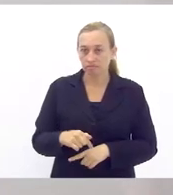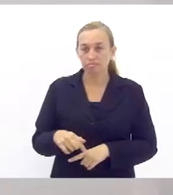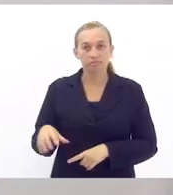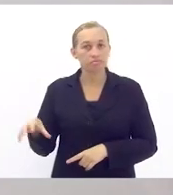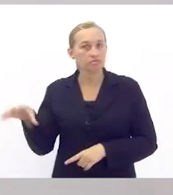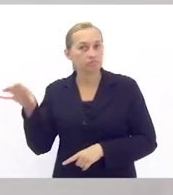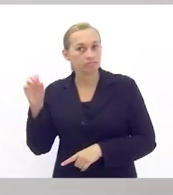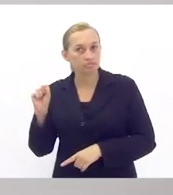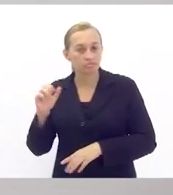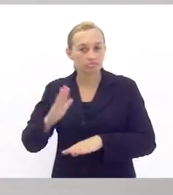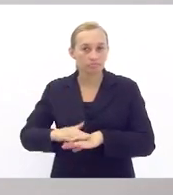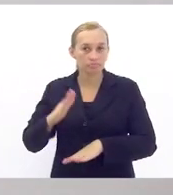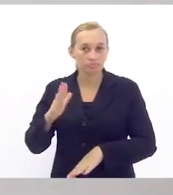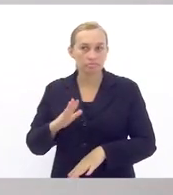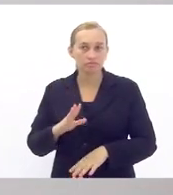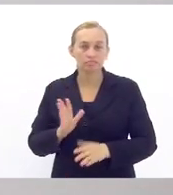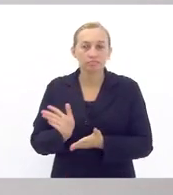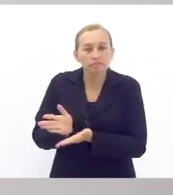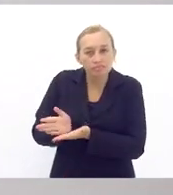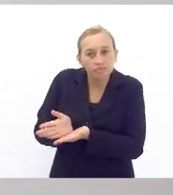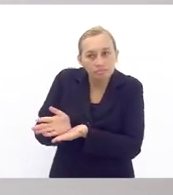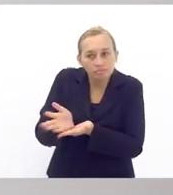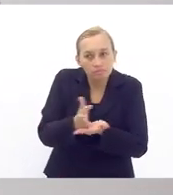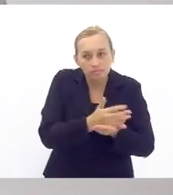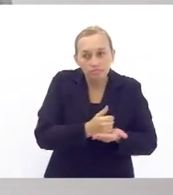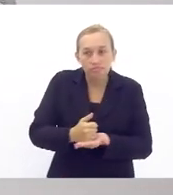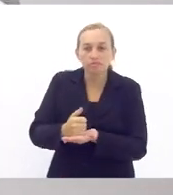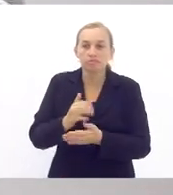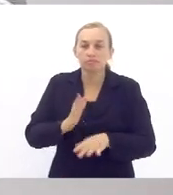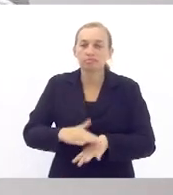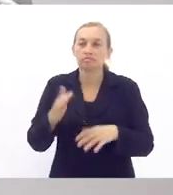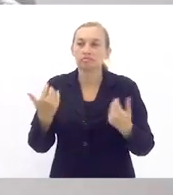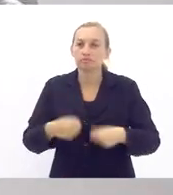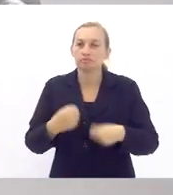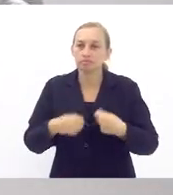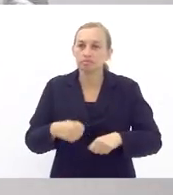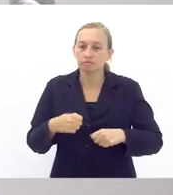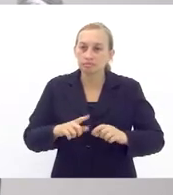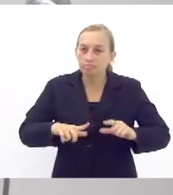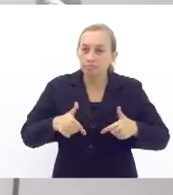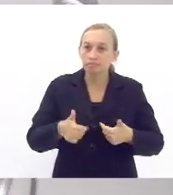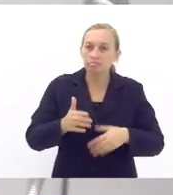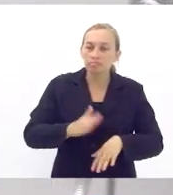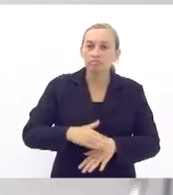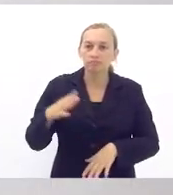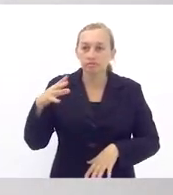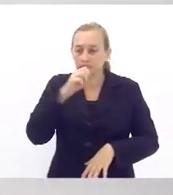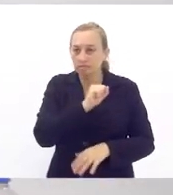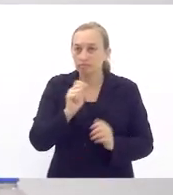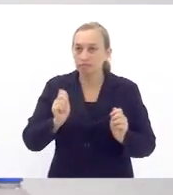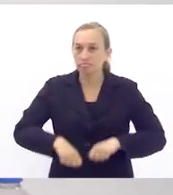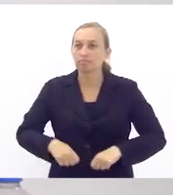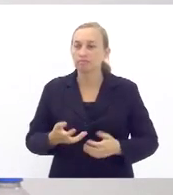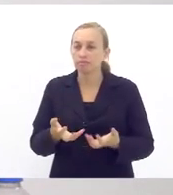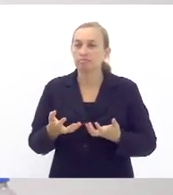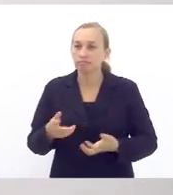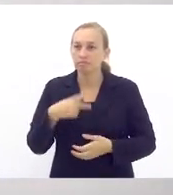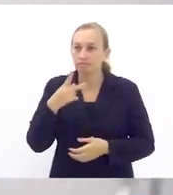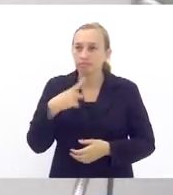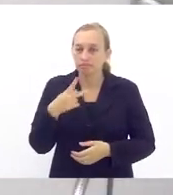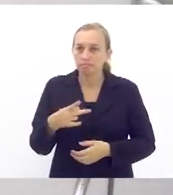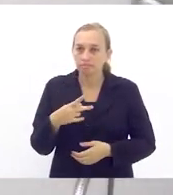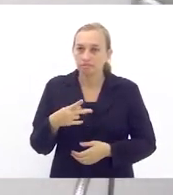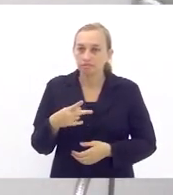ouvinte também para acolher essas demandas e para fazer elas encaminharem o mais rápido e o mais célere possível Queria dizer